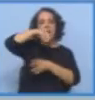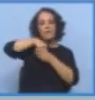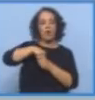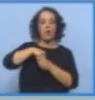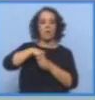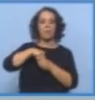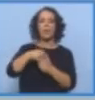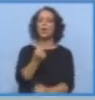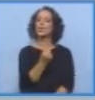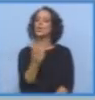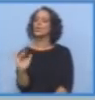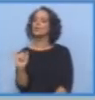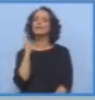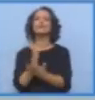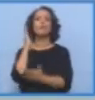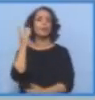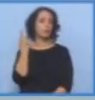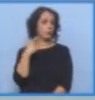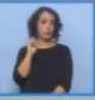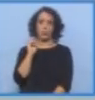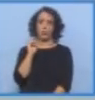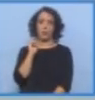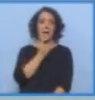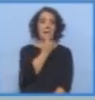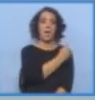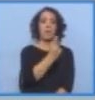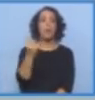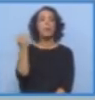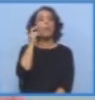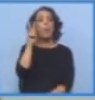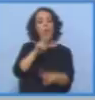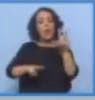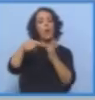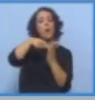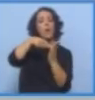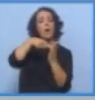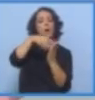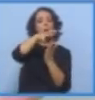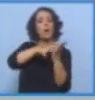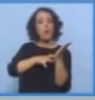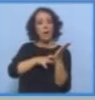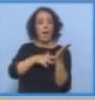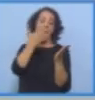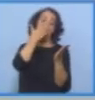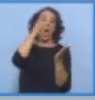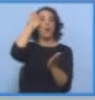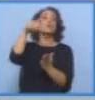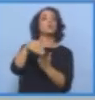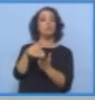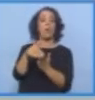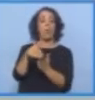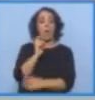dos discípulos, é de todos e de cada um daqueles que lê o texto. E, portanto, concluindo daqui, que é também